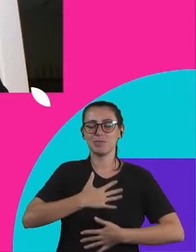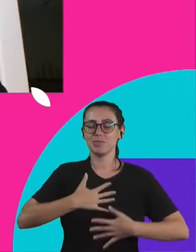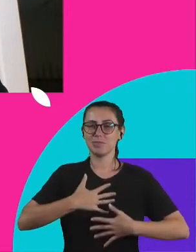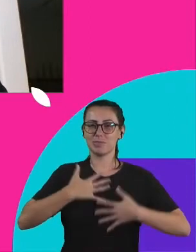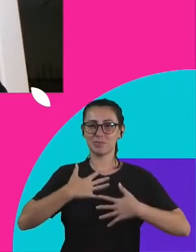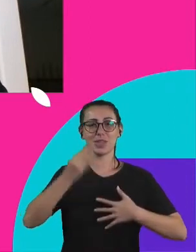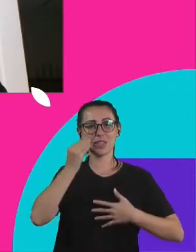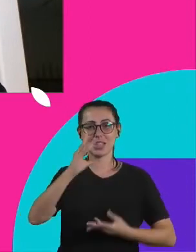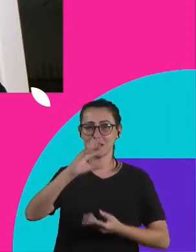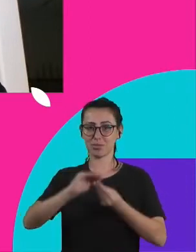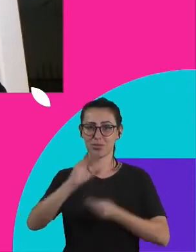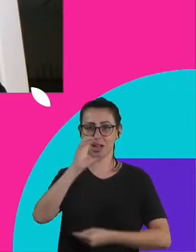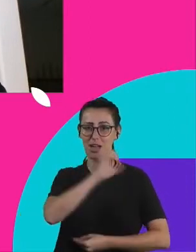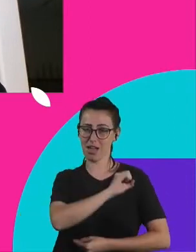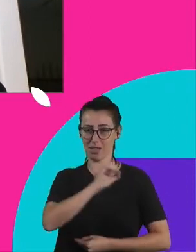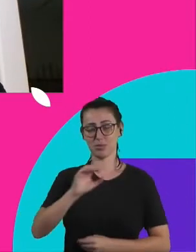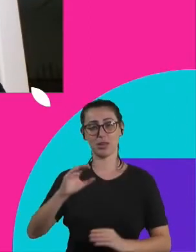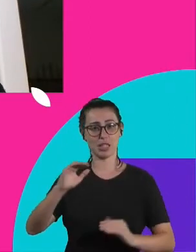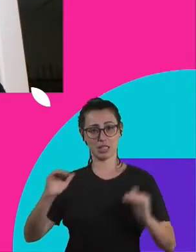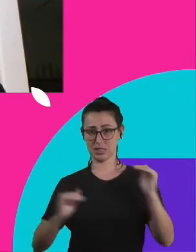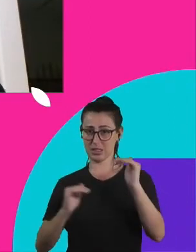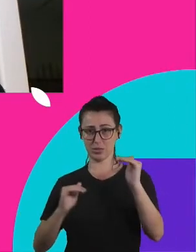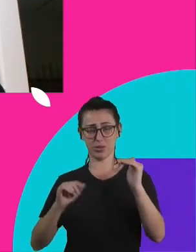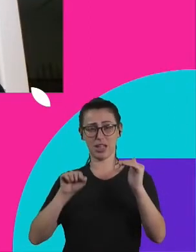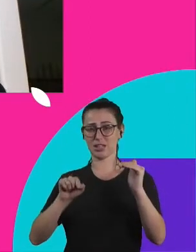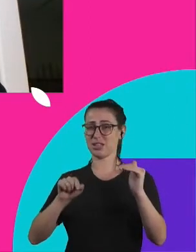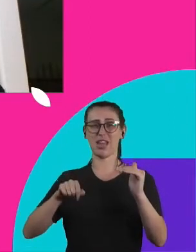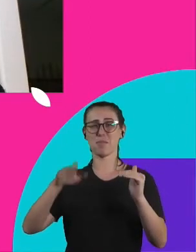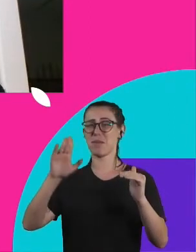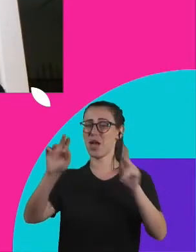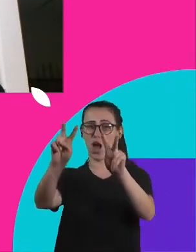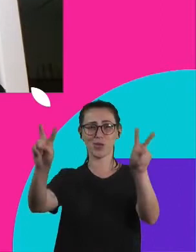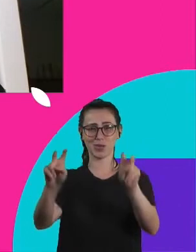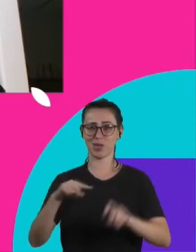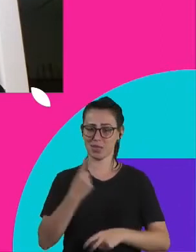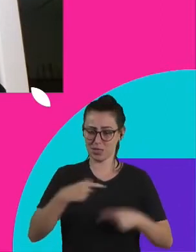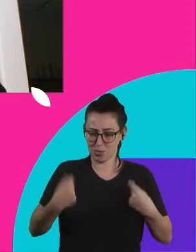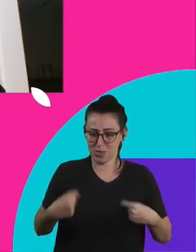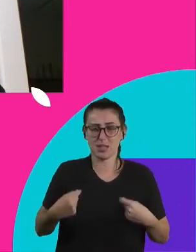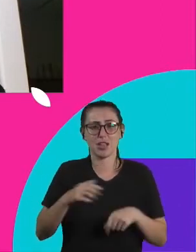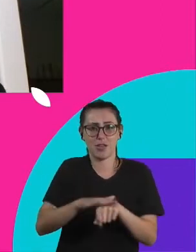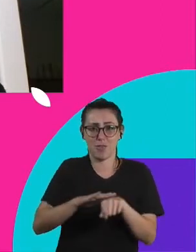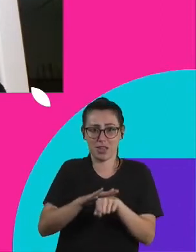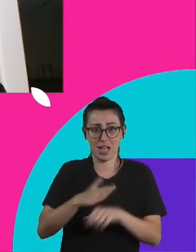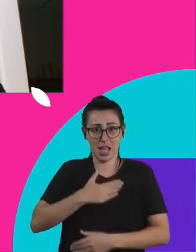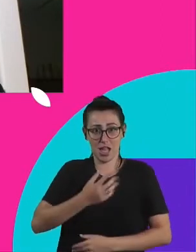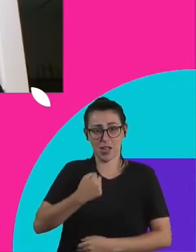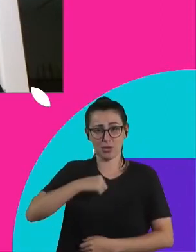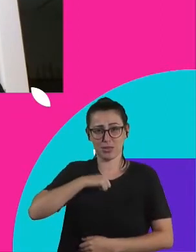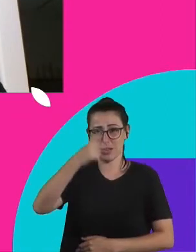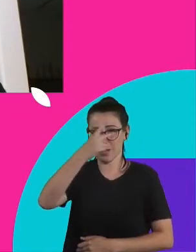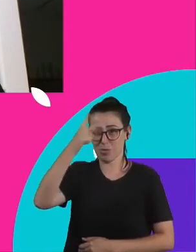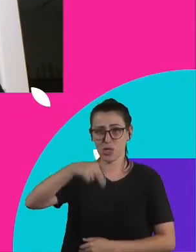ser bem sensível. Eu acho que realmente a desigualdade é o maior de todos os temas, e como nordestino, eu acho que nós temos uma desigualdade